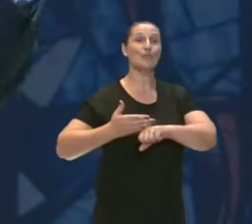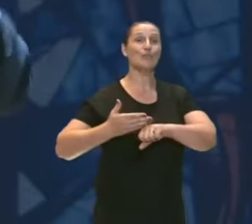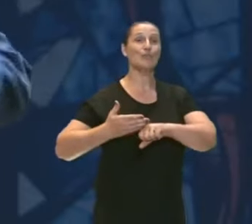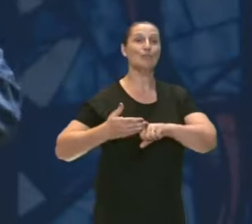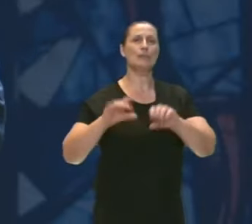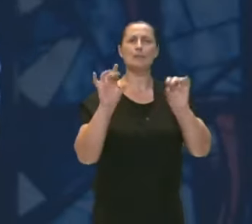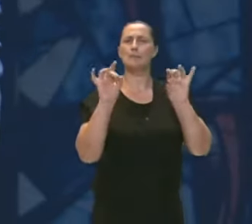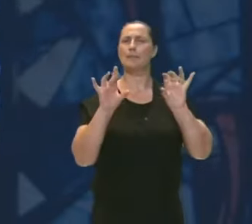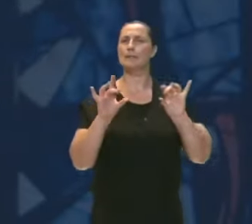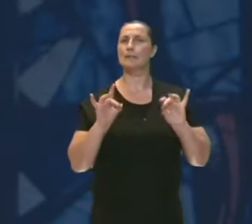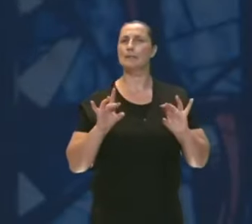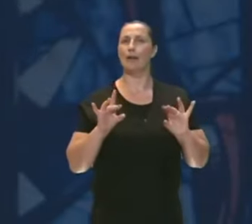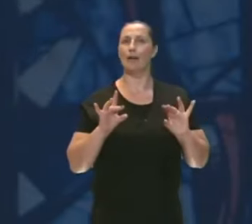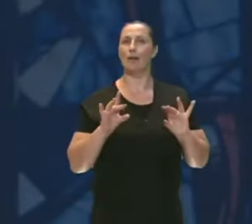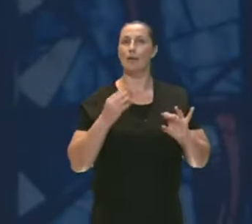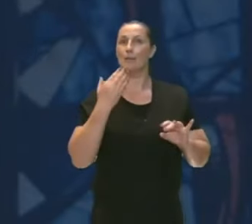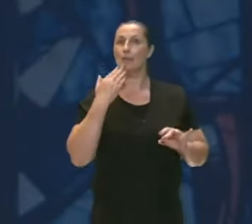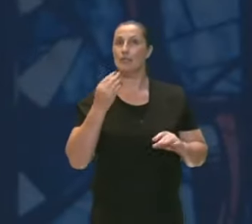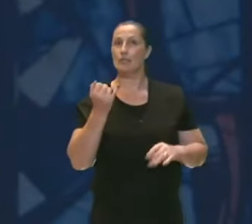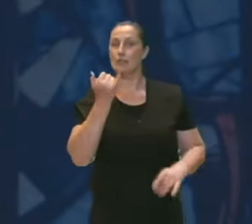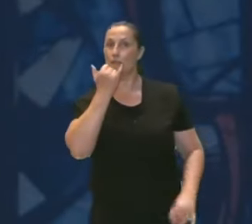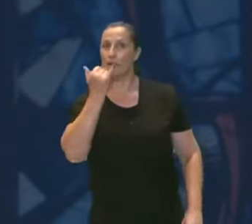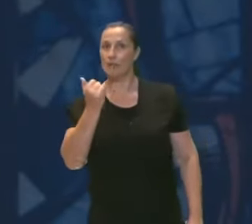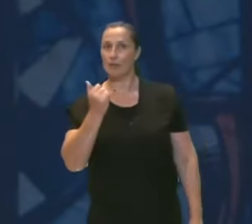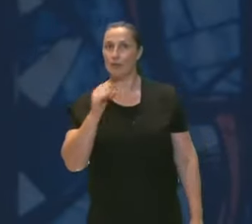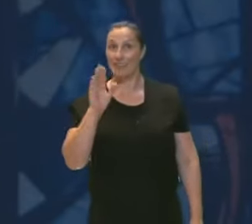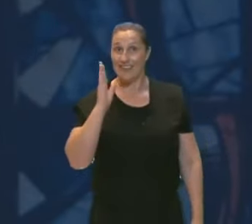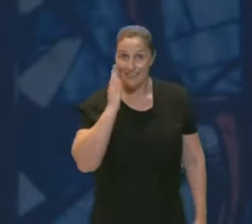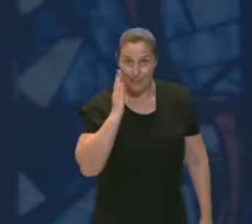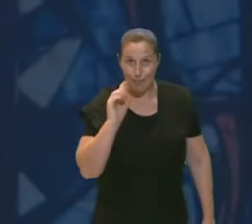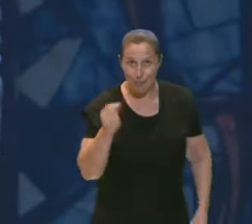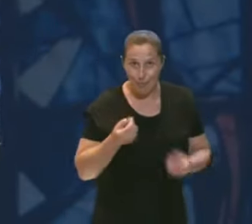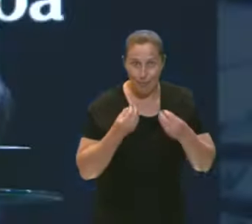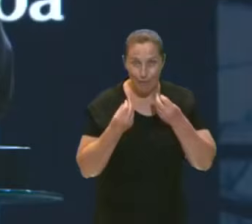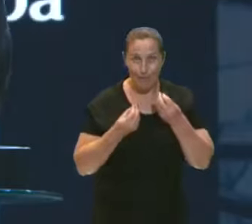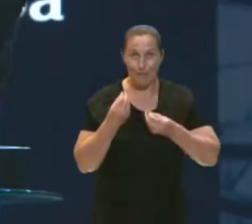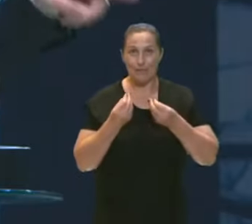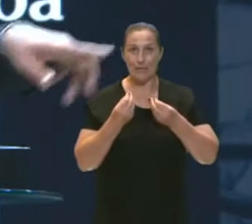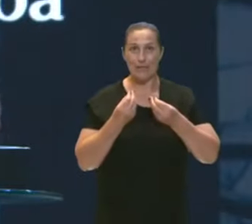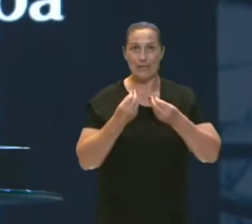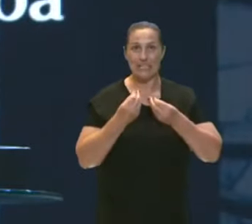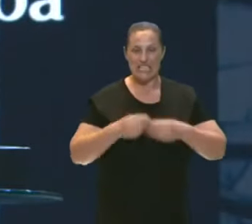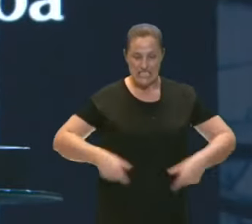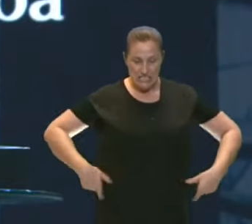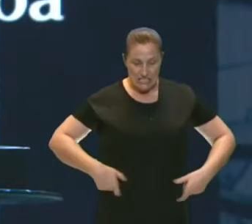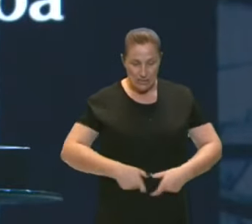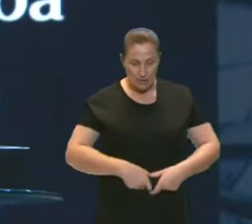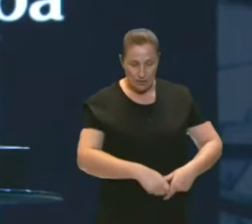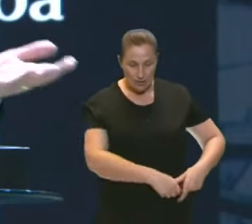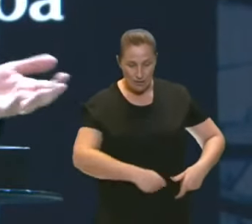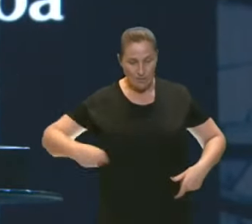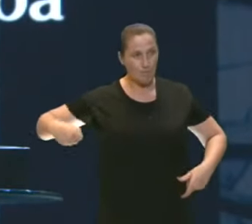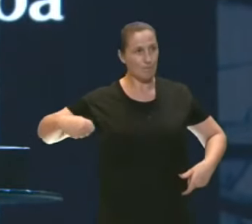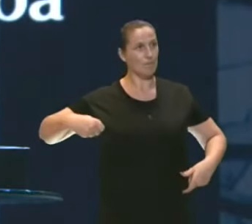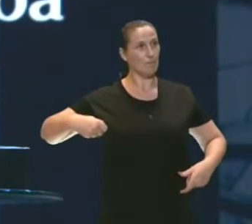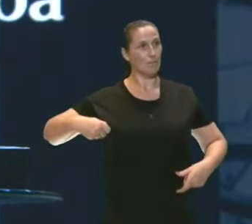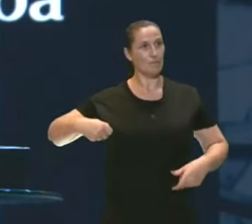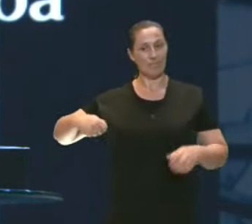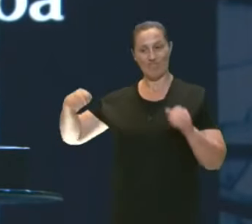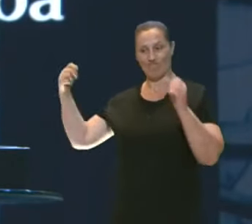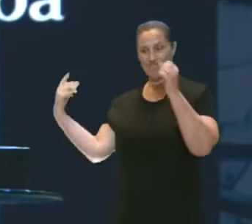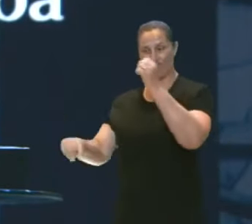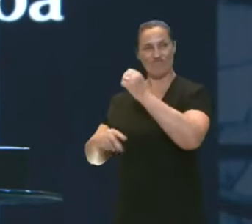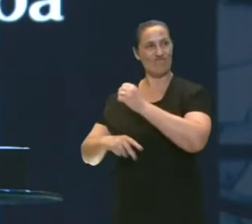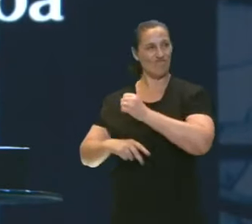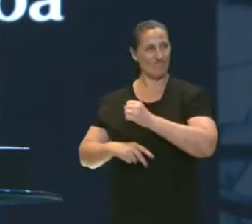Filho, busca a cinta lá, né? Já resolvemos a questão e diz, agora você tem que pedir perdão para o seu irmão. E aí tive que pedir perdão para